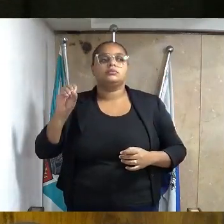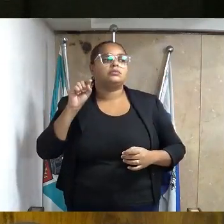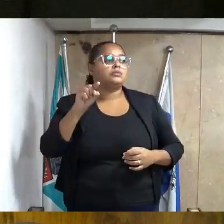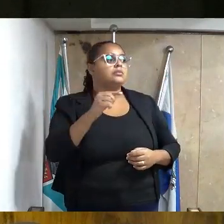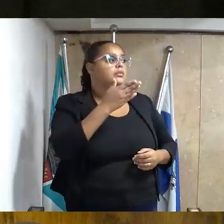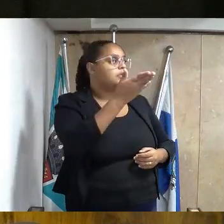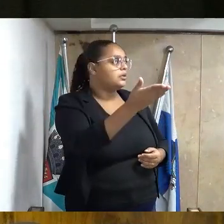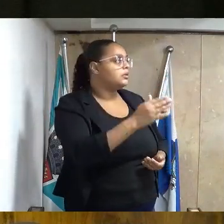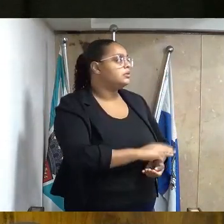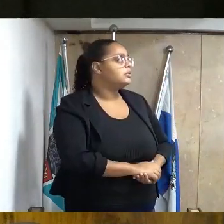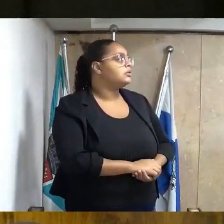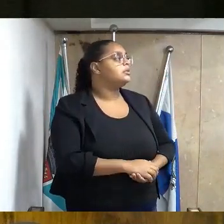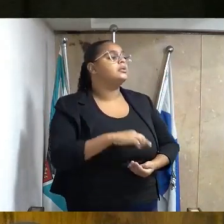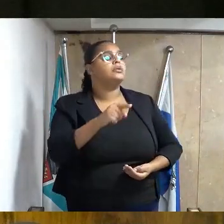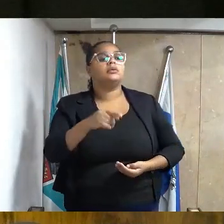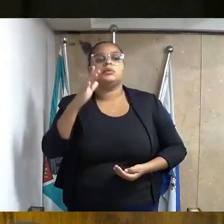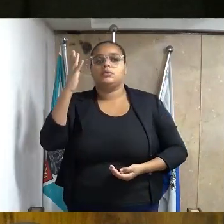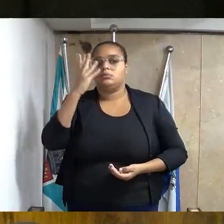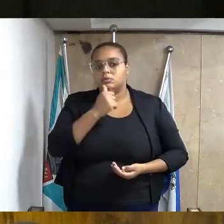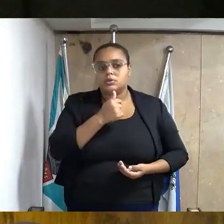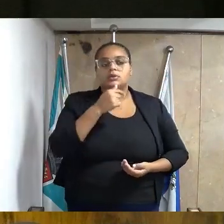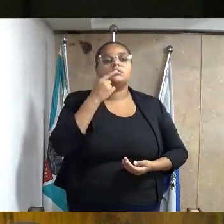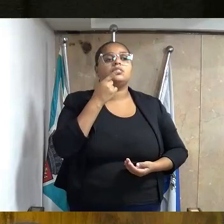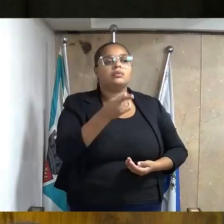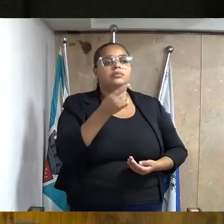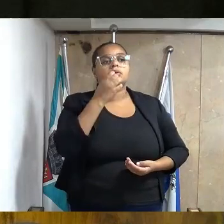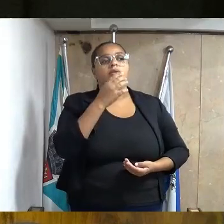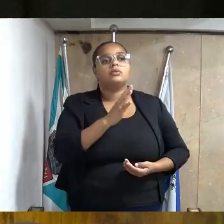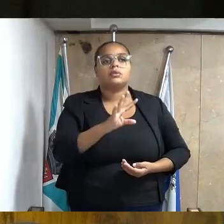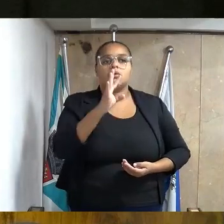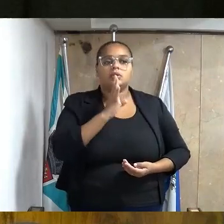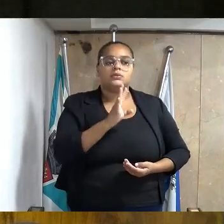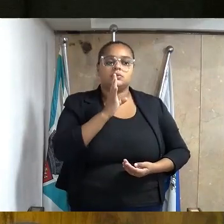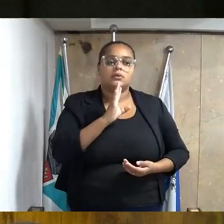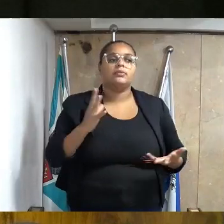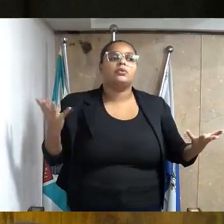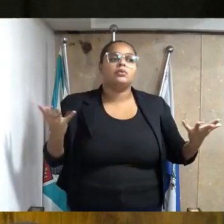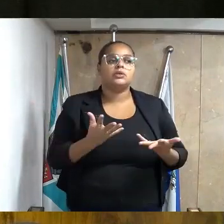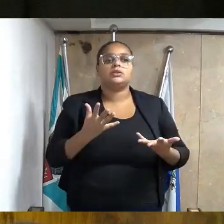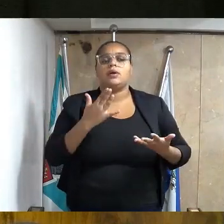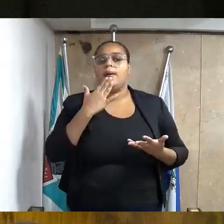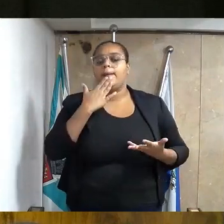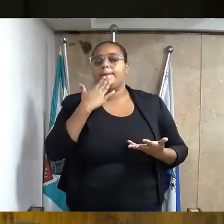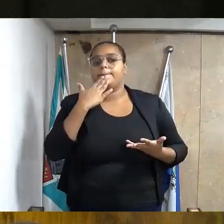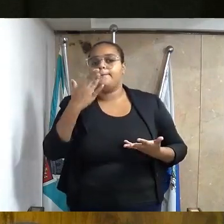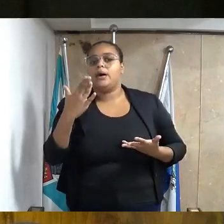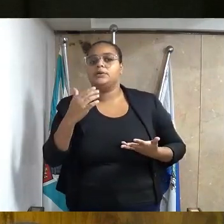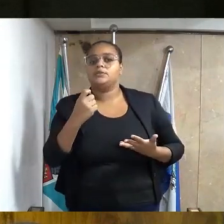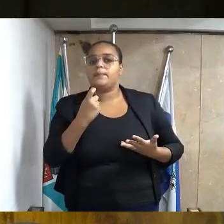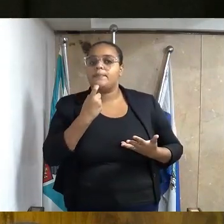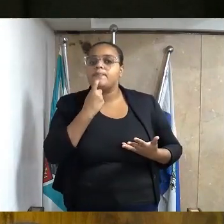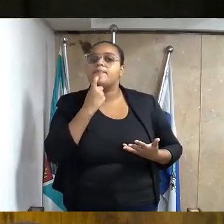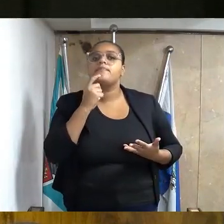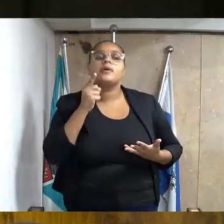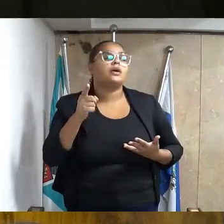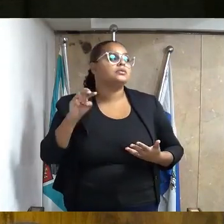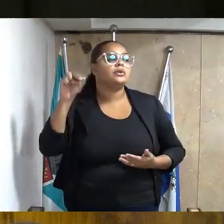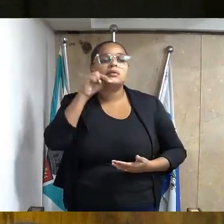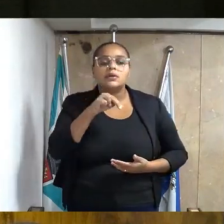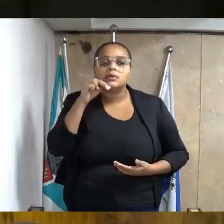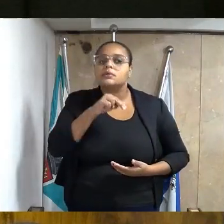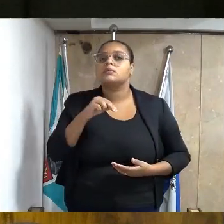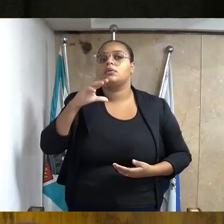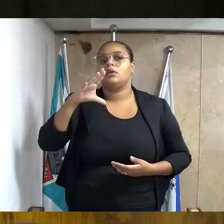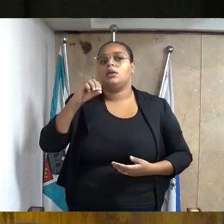Enzo, esse garoto formidável, lindo, bacana, que nós conhecemos hoje mais de perto, né? Neto do Cláudio Tomás,